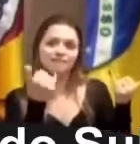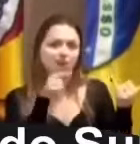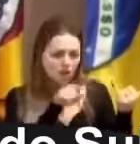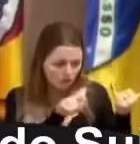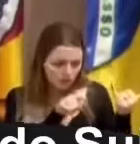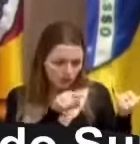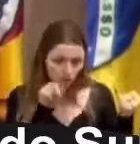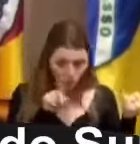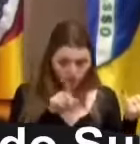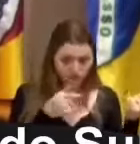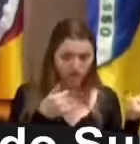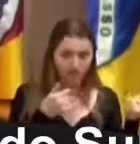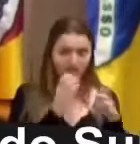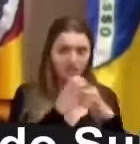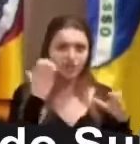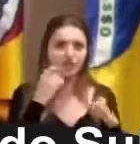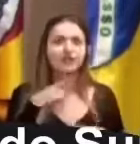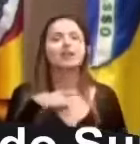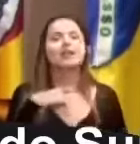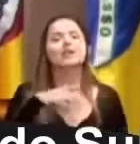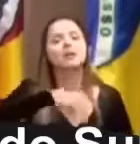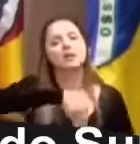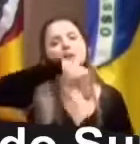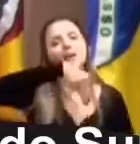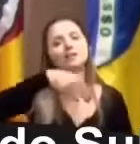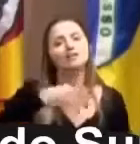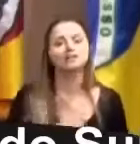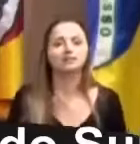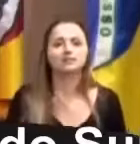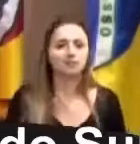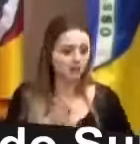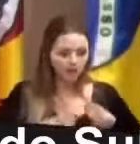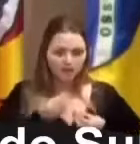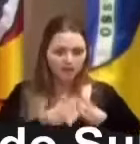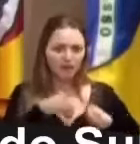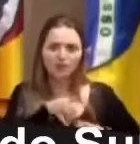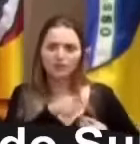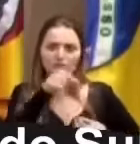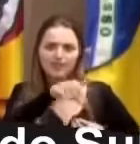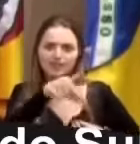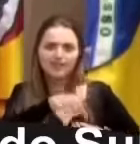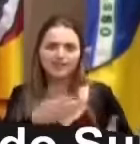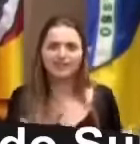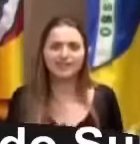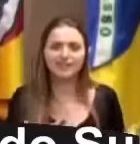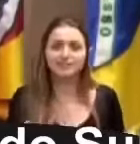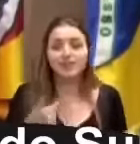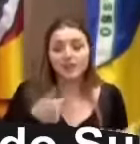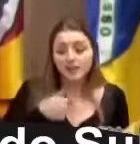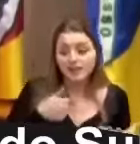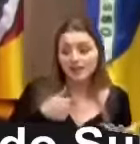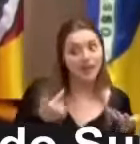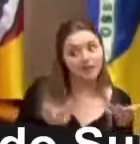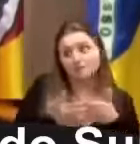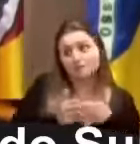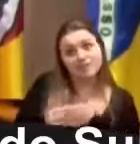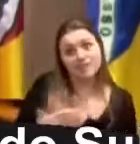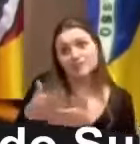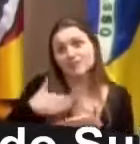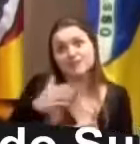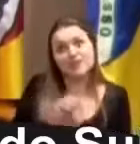é engenheira? Sim, eu tenho mestrado, general. E como é que você está aqui, minha filha? Eu estou acompanhando